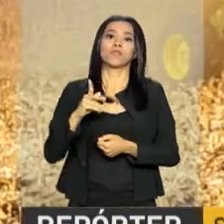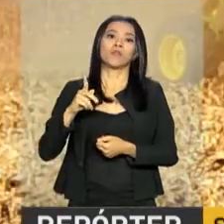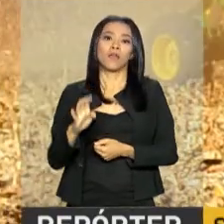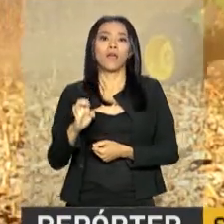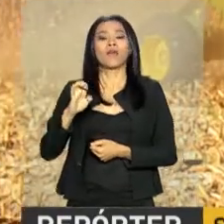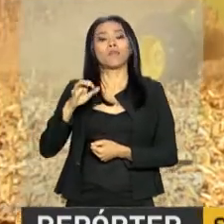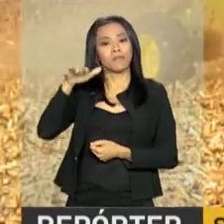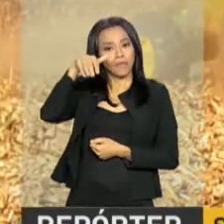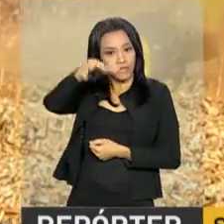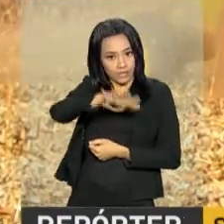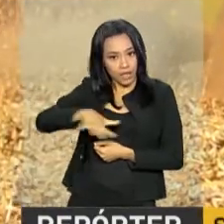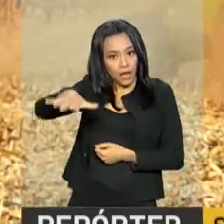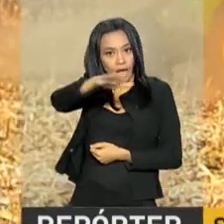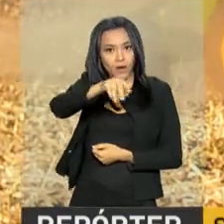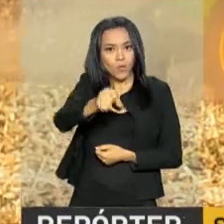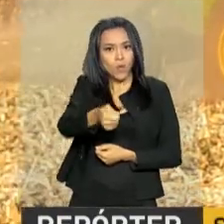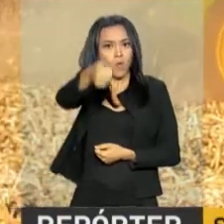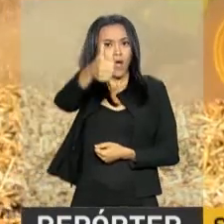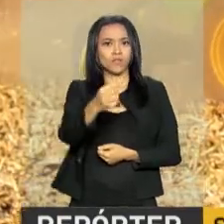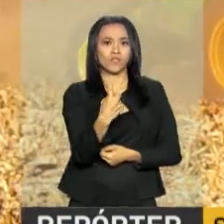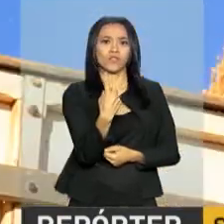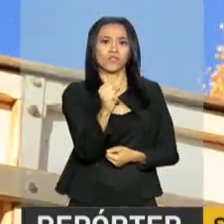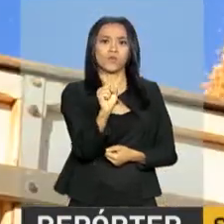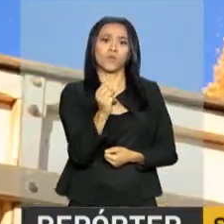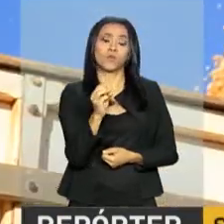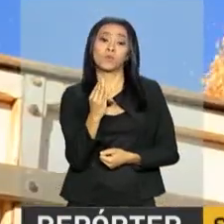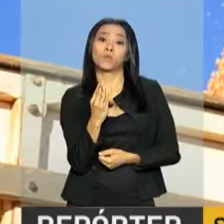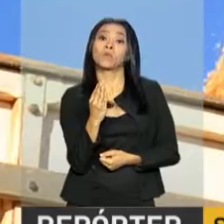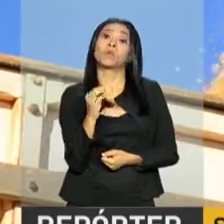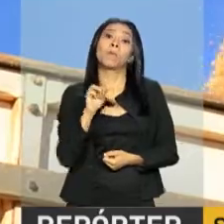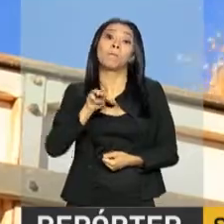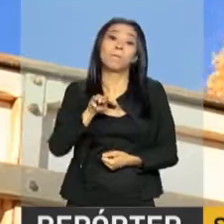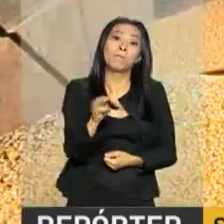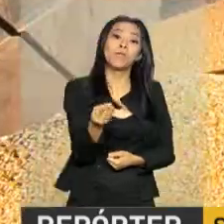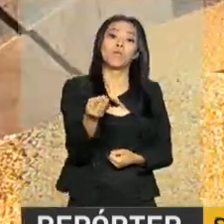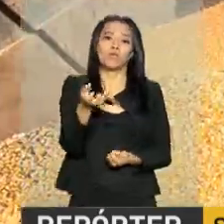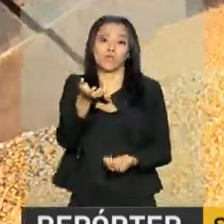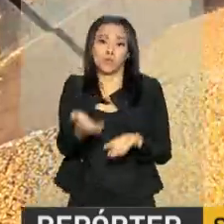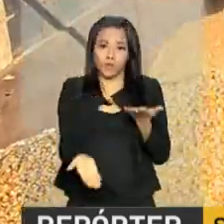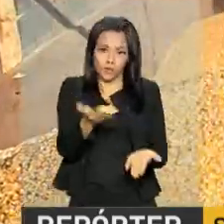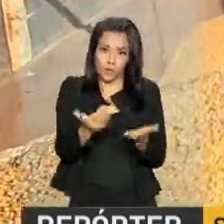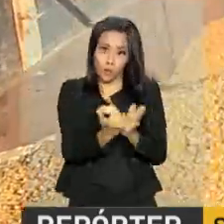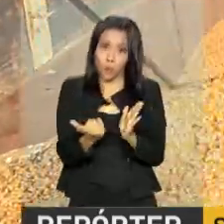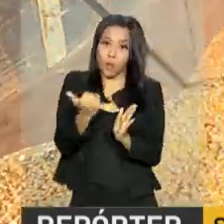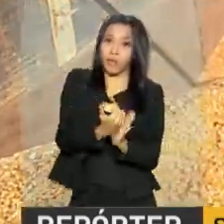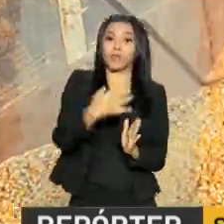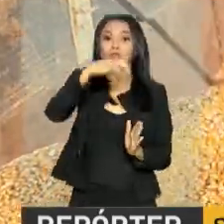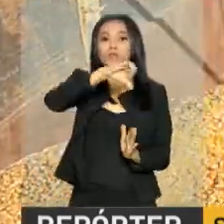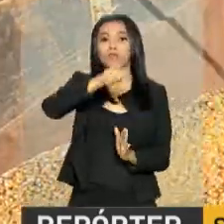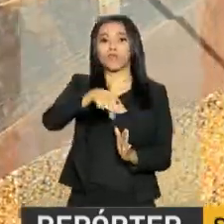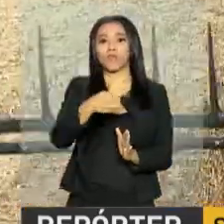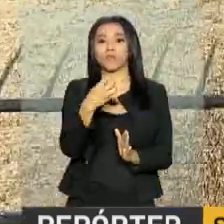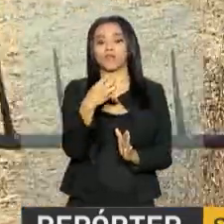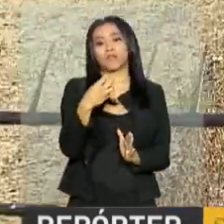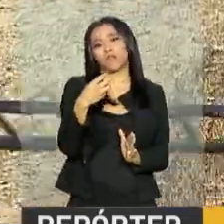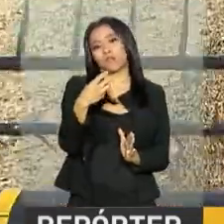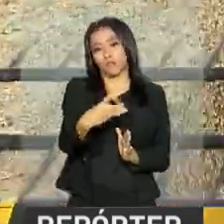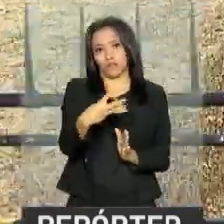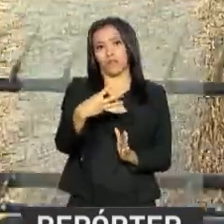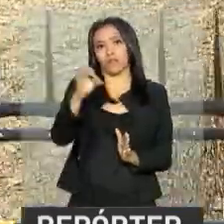para a região será de quase 18 milhões de toneladas com crescimento de 9,3 por cento em relação ao ano